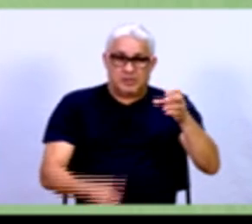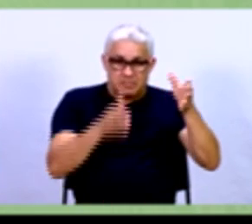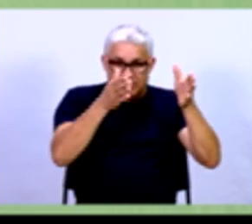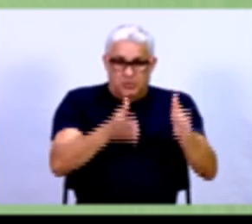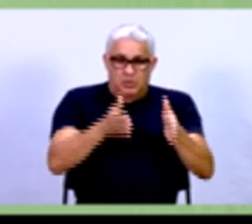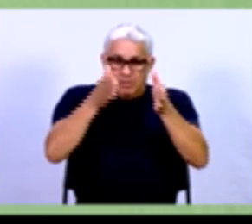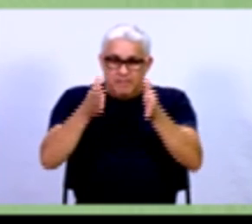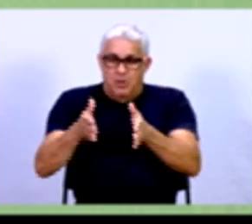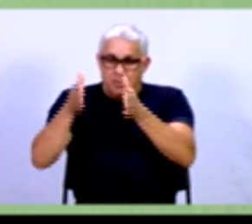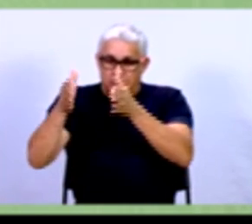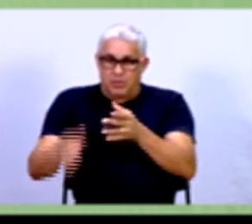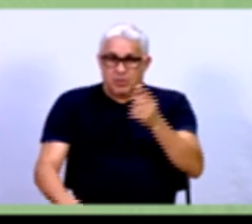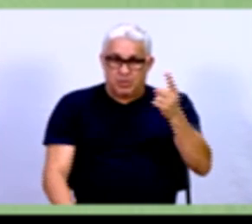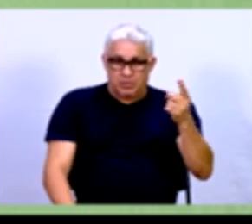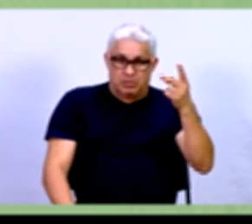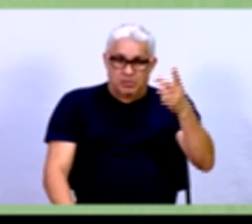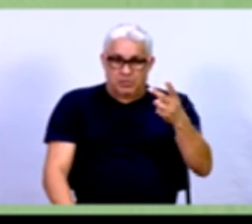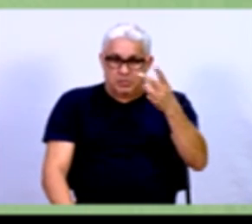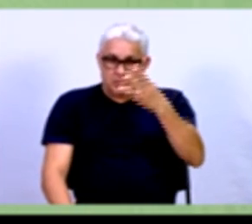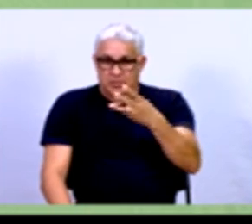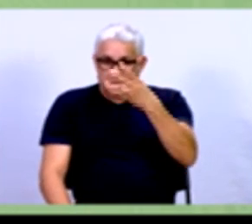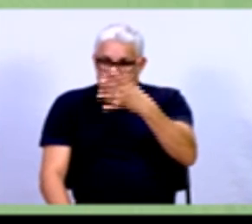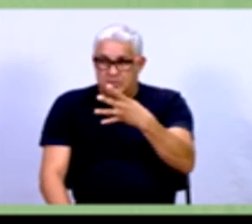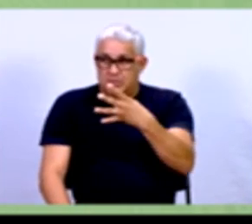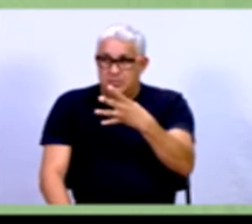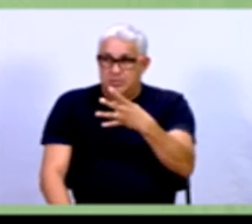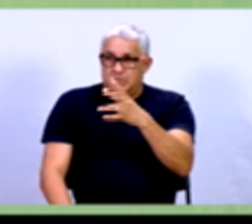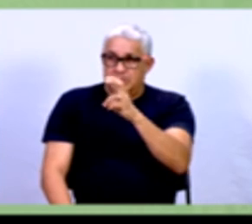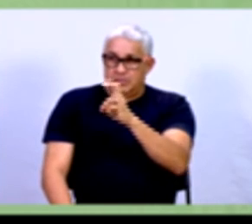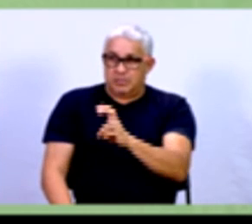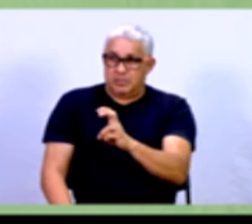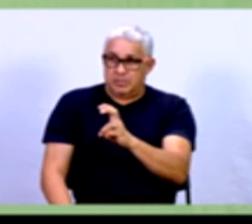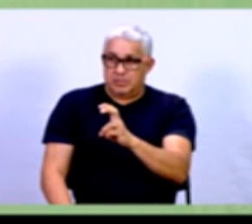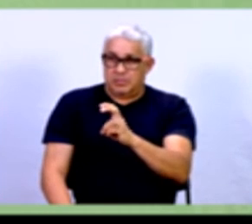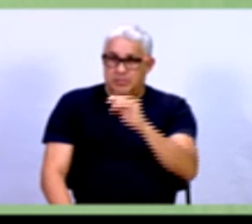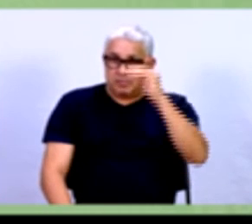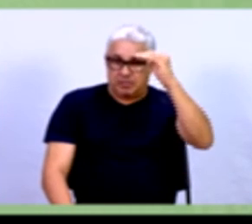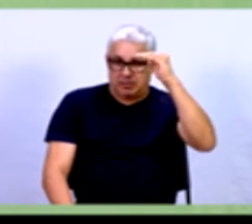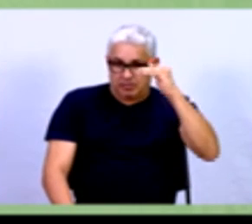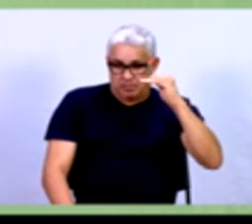né? 1, 2, 3, 4,